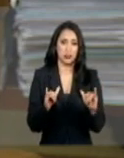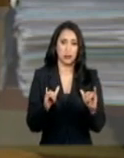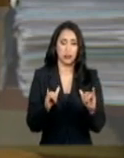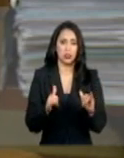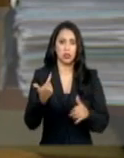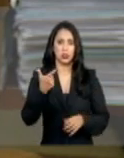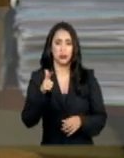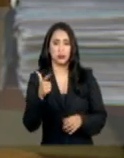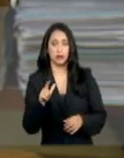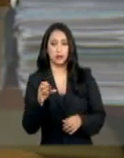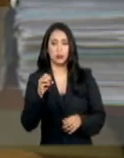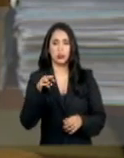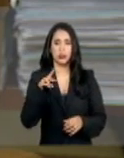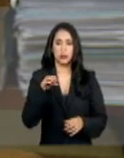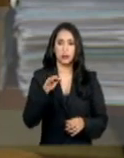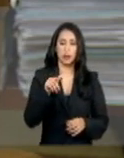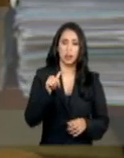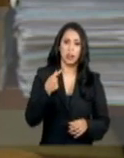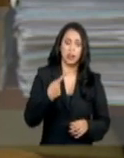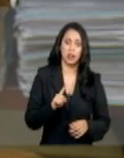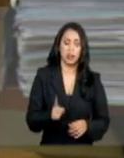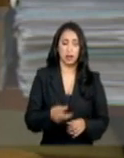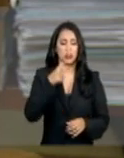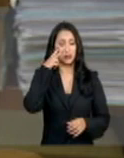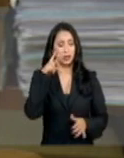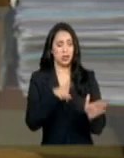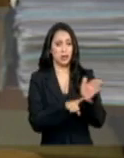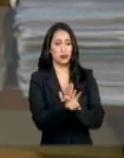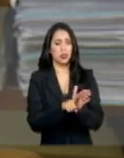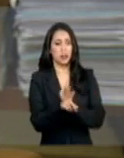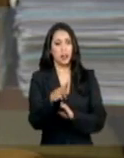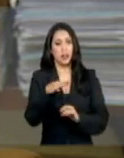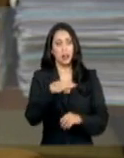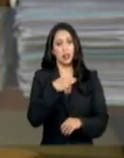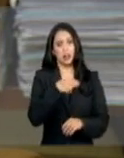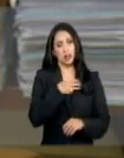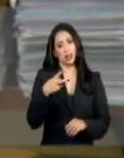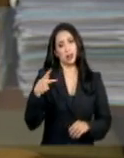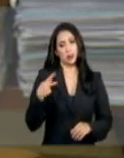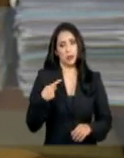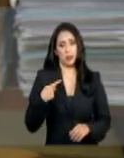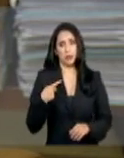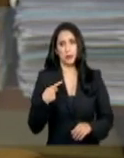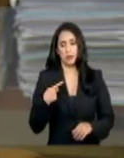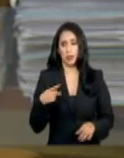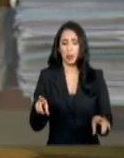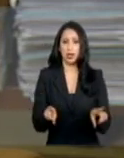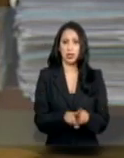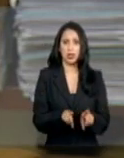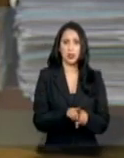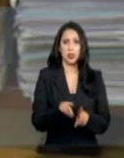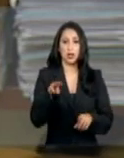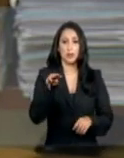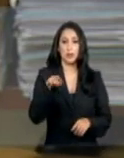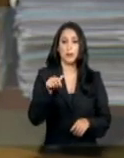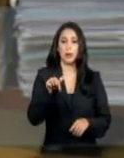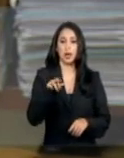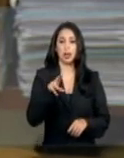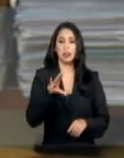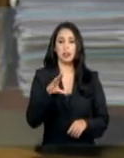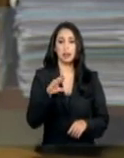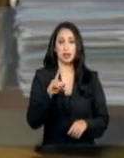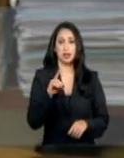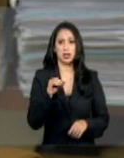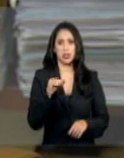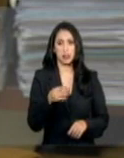para persecução penal investigação o ministério público ea polícia também marcelo mendroni perfil é igual a